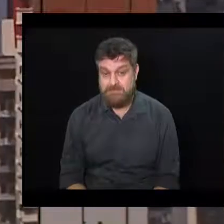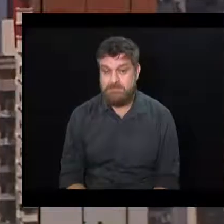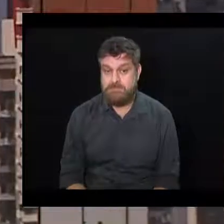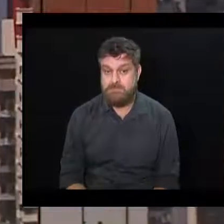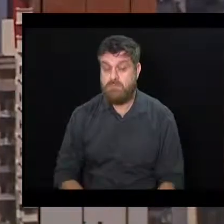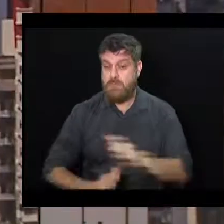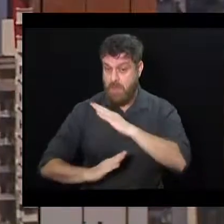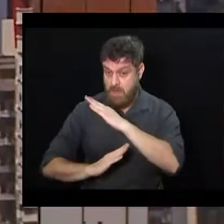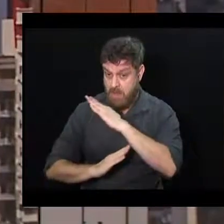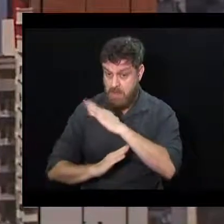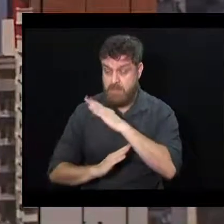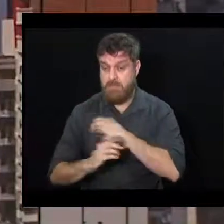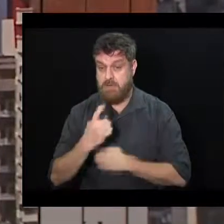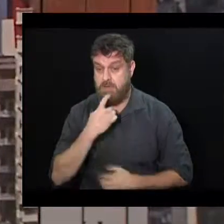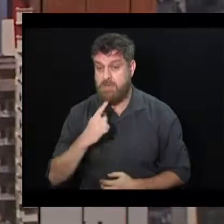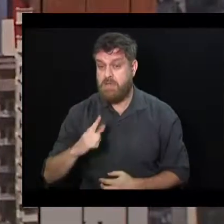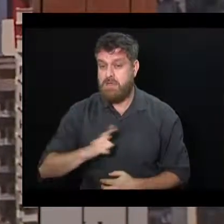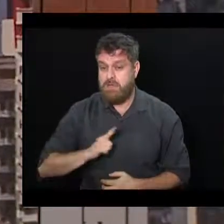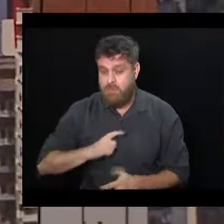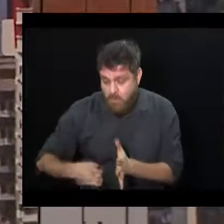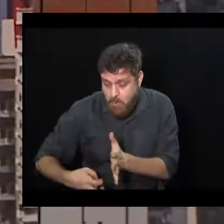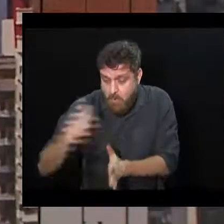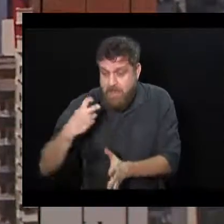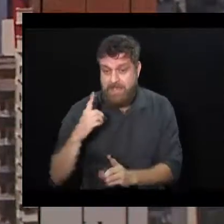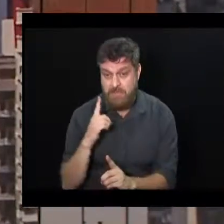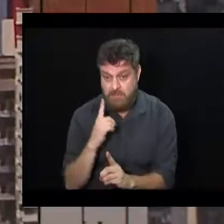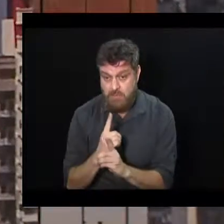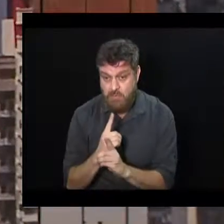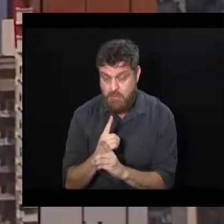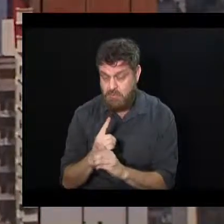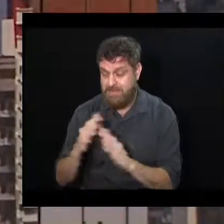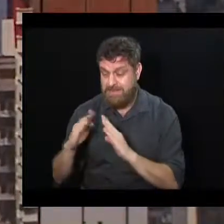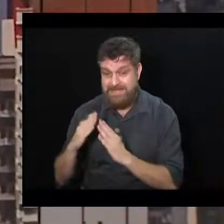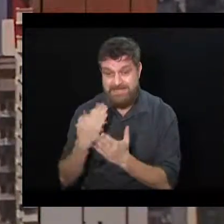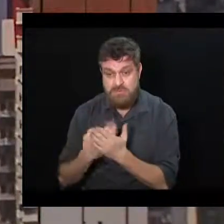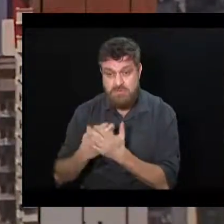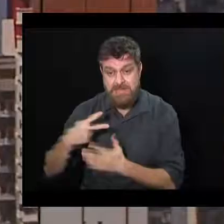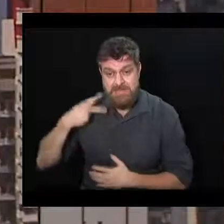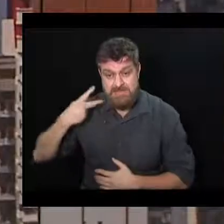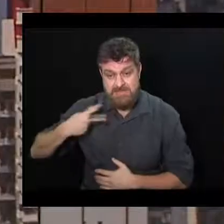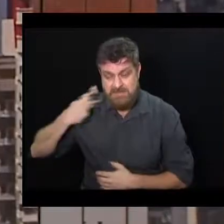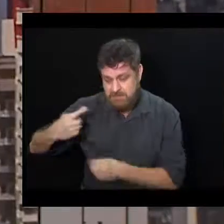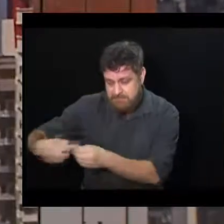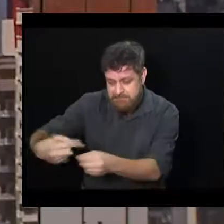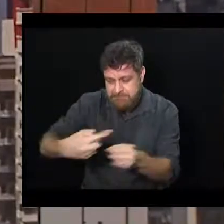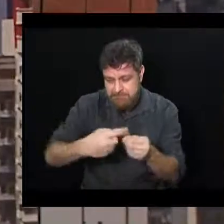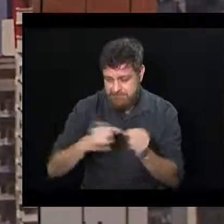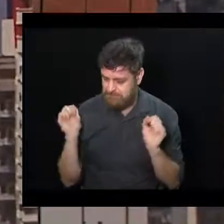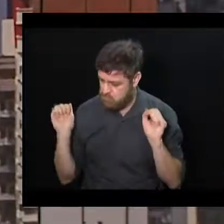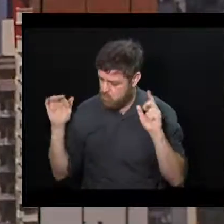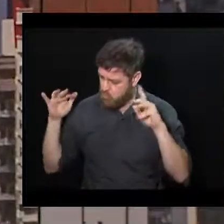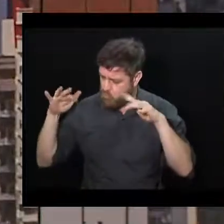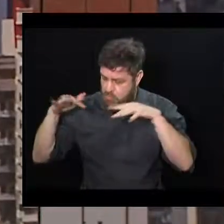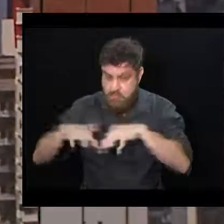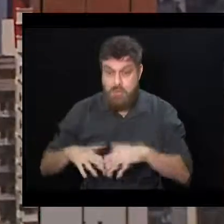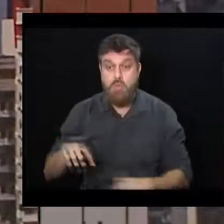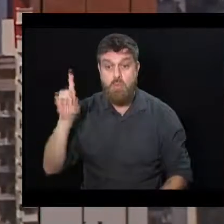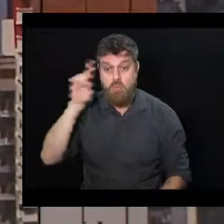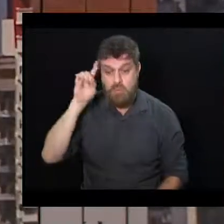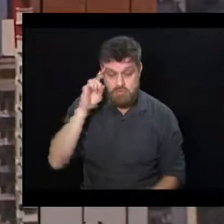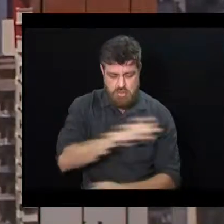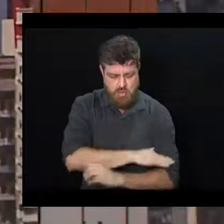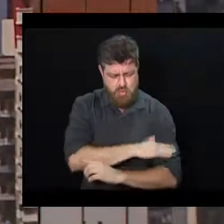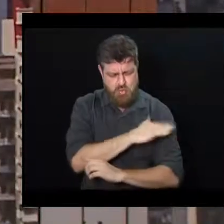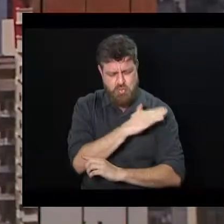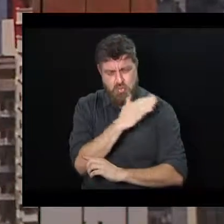A Câmara Municipal sediou o 5º Encontro das Escolas Paulistas do Legislativo. O evento durou o dia inteiro